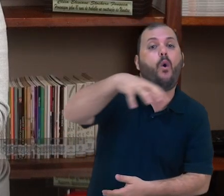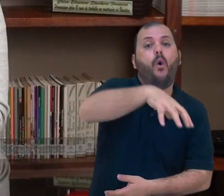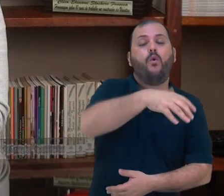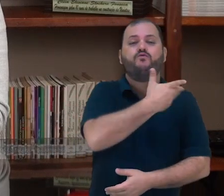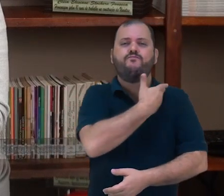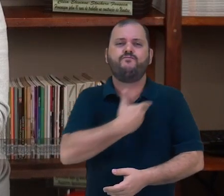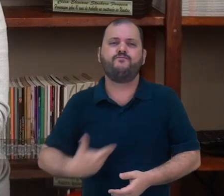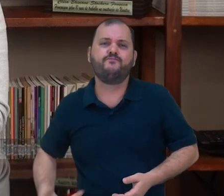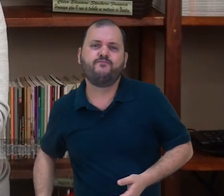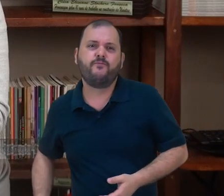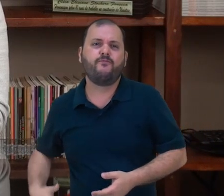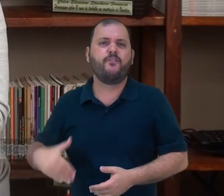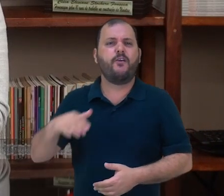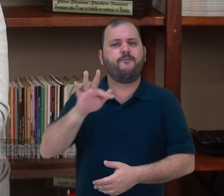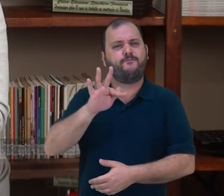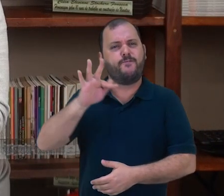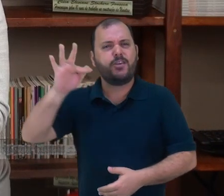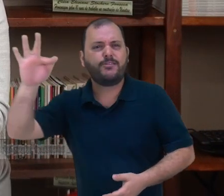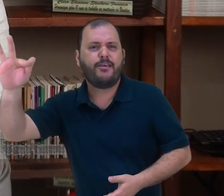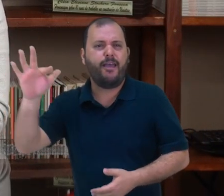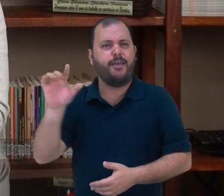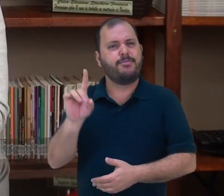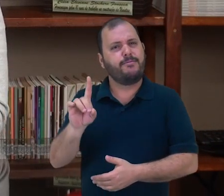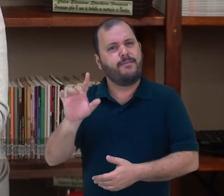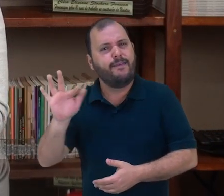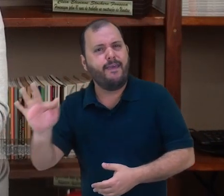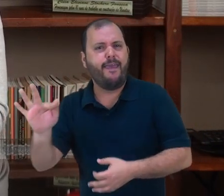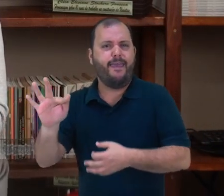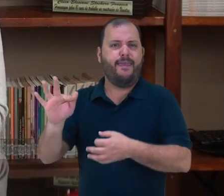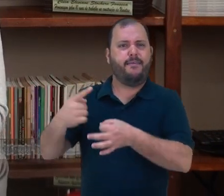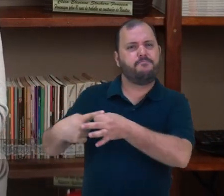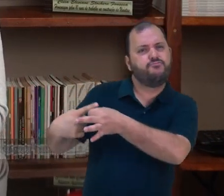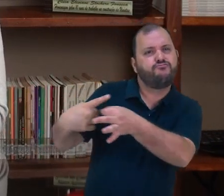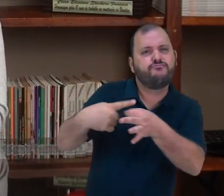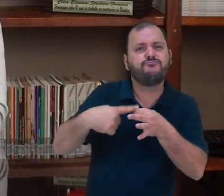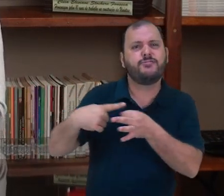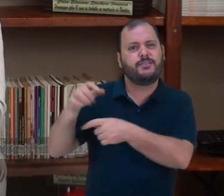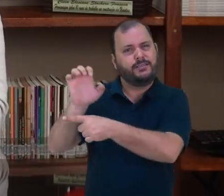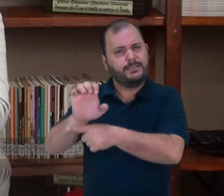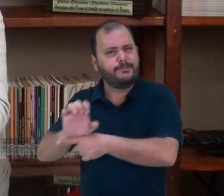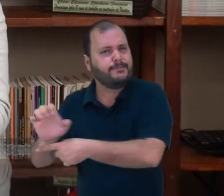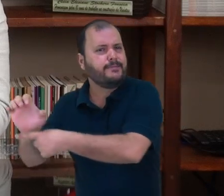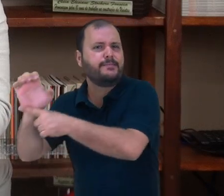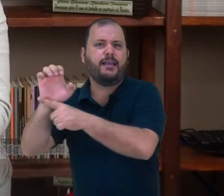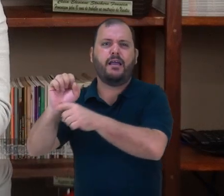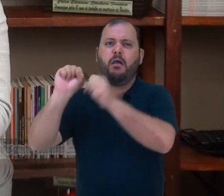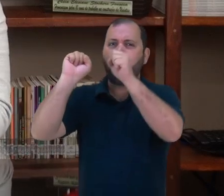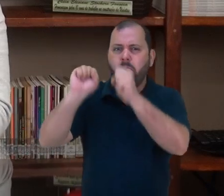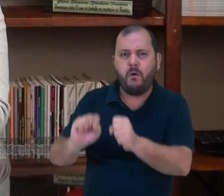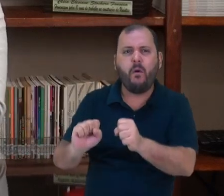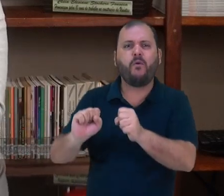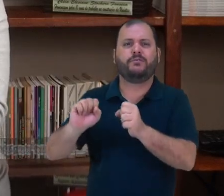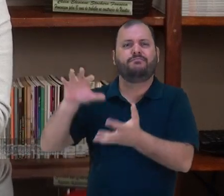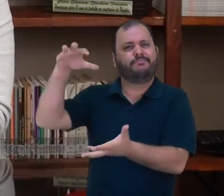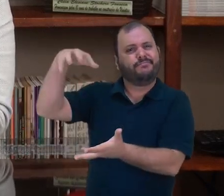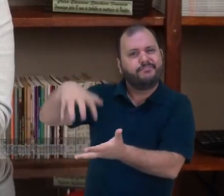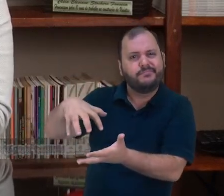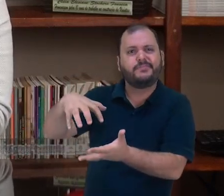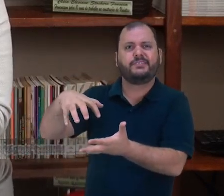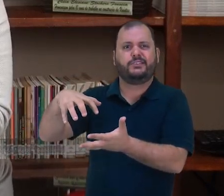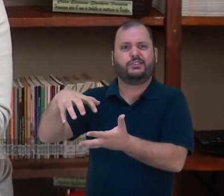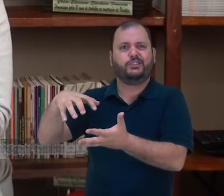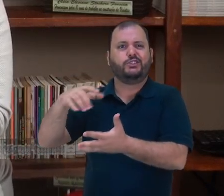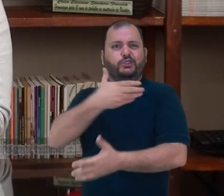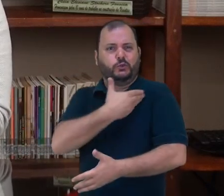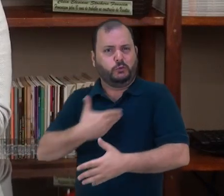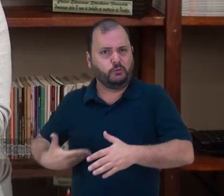estadual, distrital, municipal, sejam órgãos de administração direta ou indireta, devem